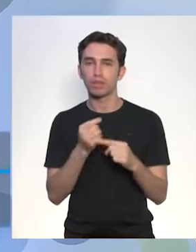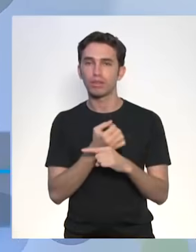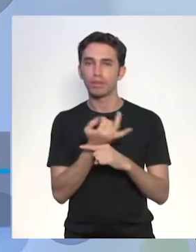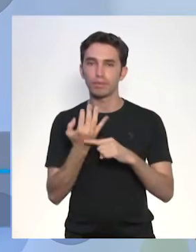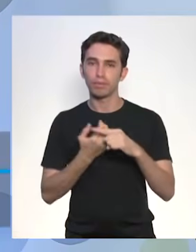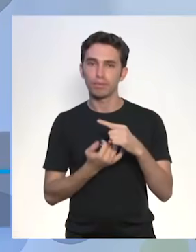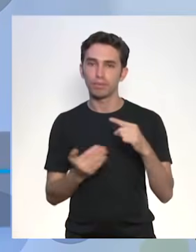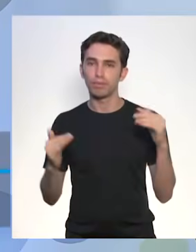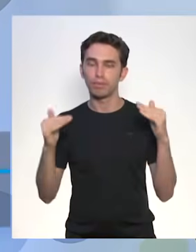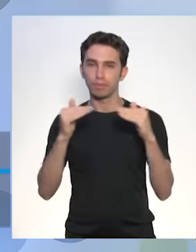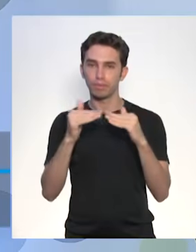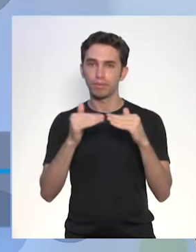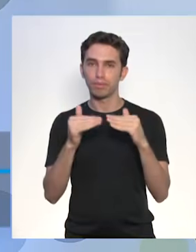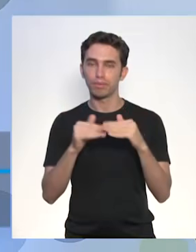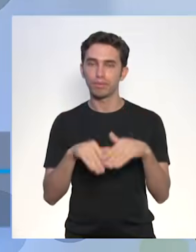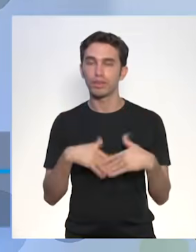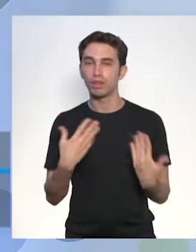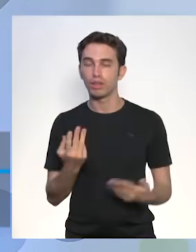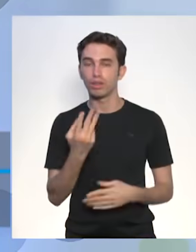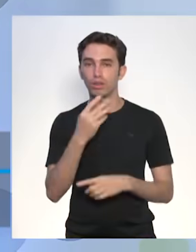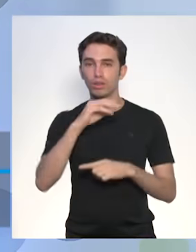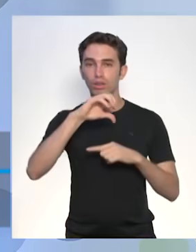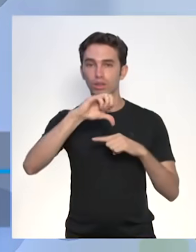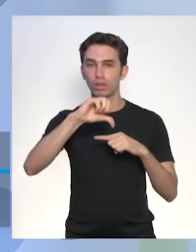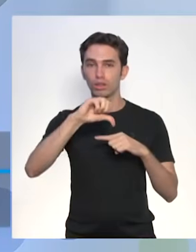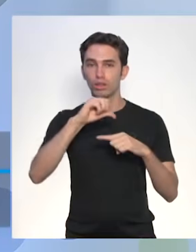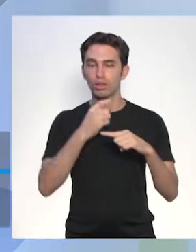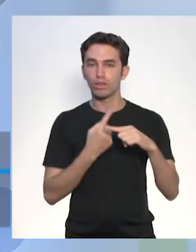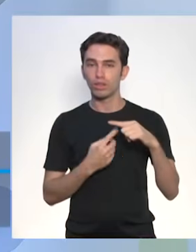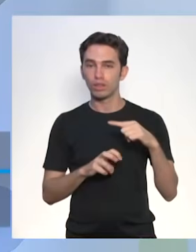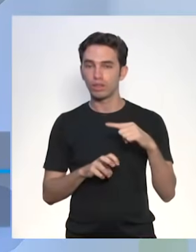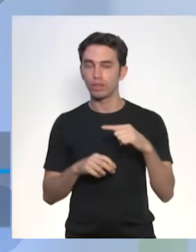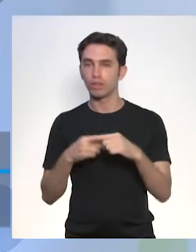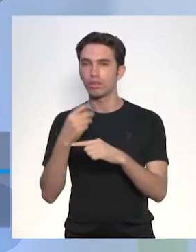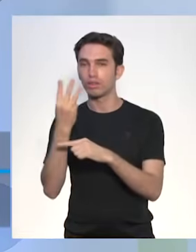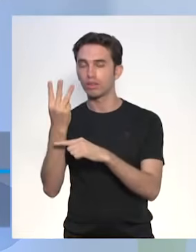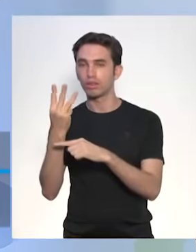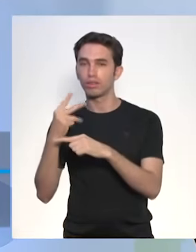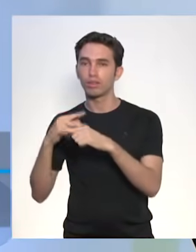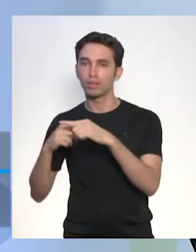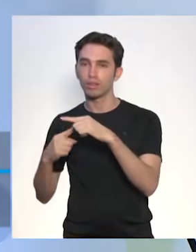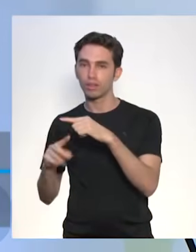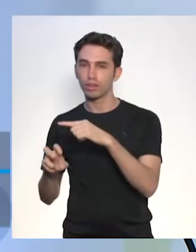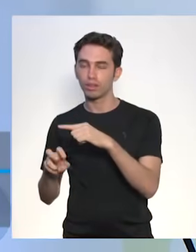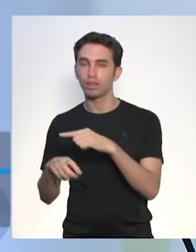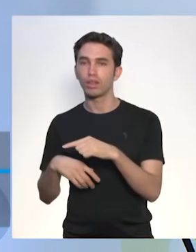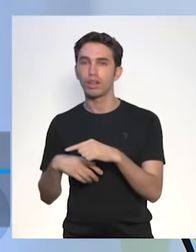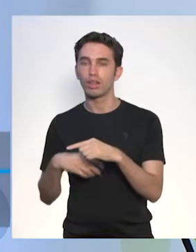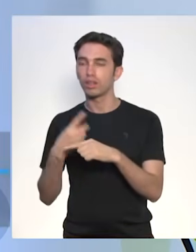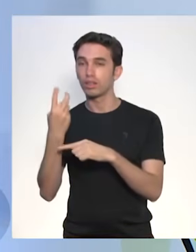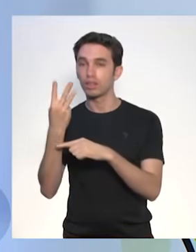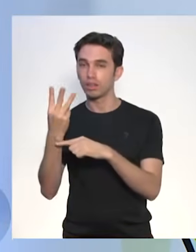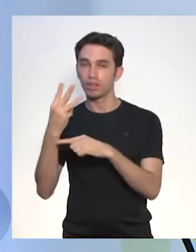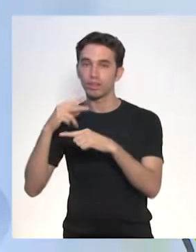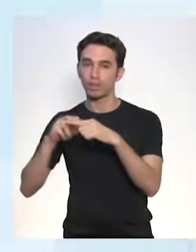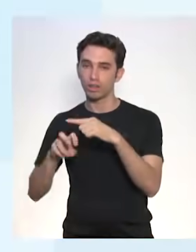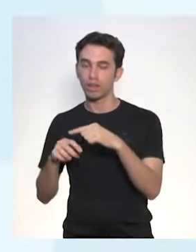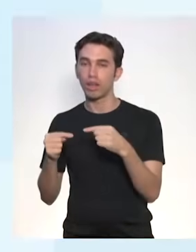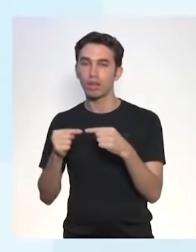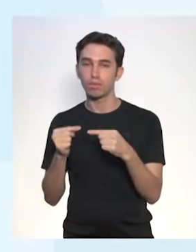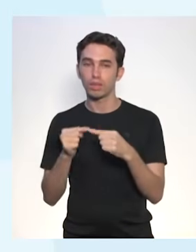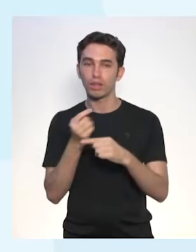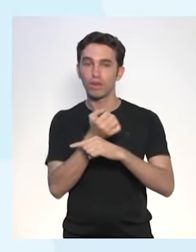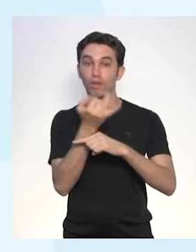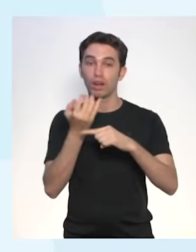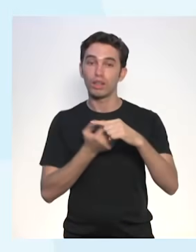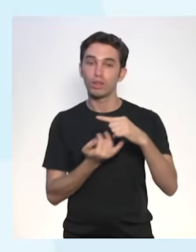Né? Então, o 3 quintos e o 9 quinzeavos são frações equivalentes. Dá uma olhadinha na tela novamente, mais uma vez. Olha como ele